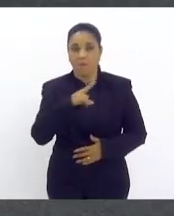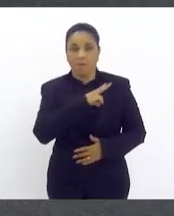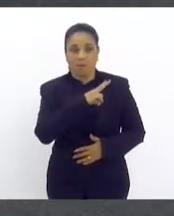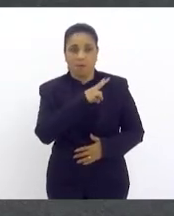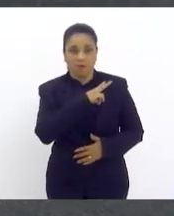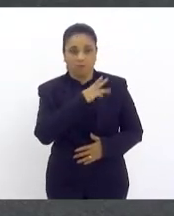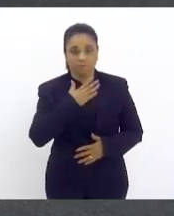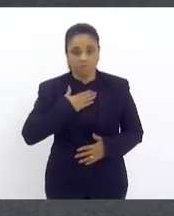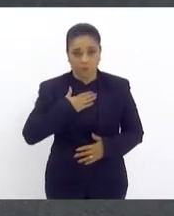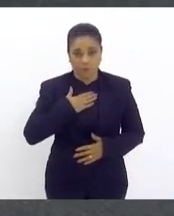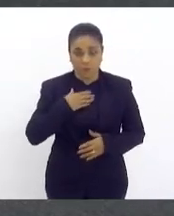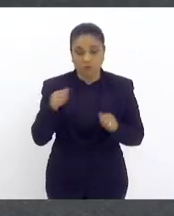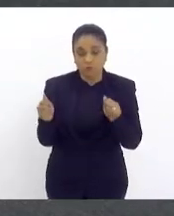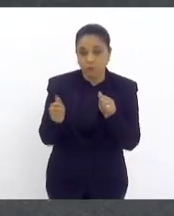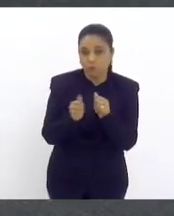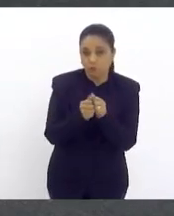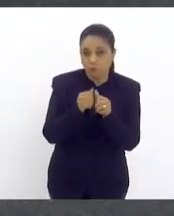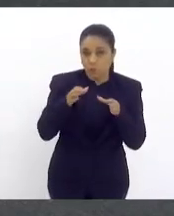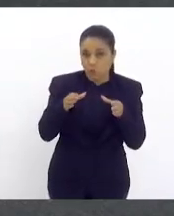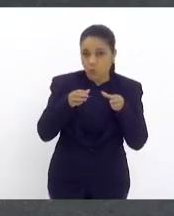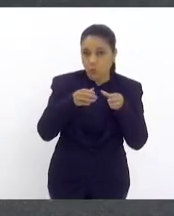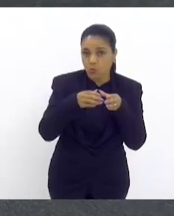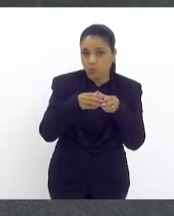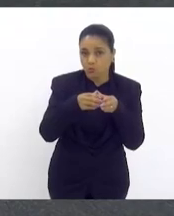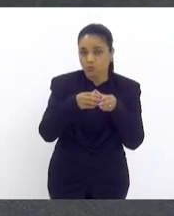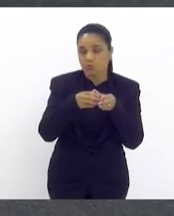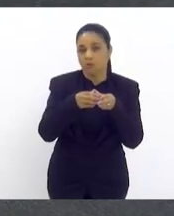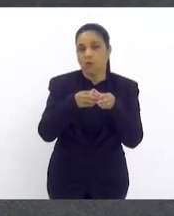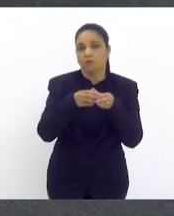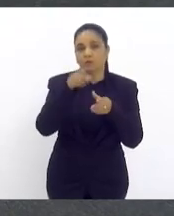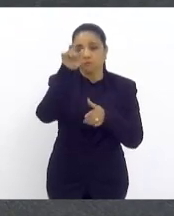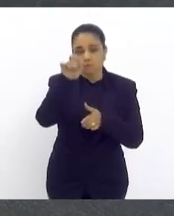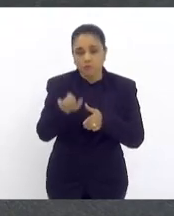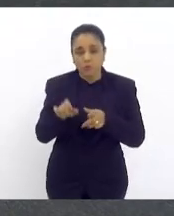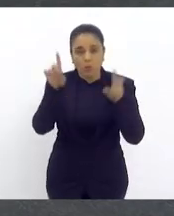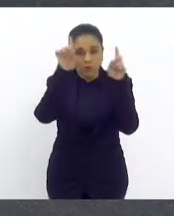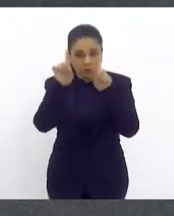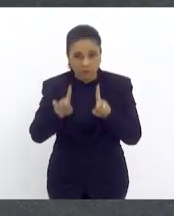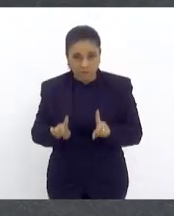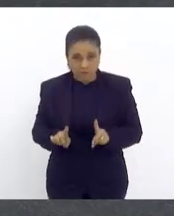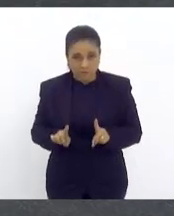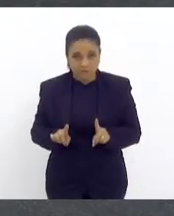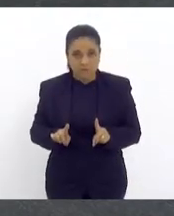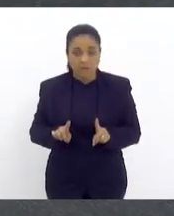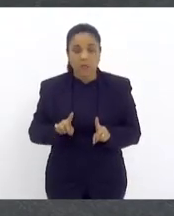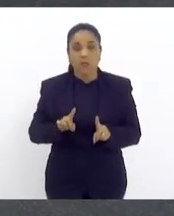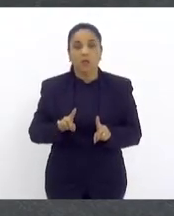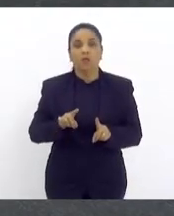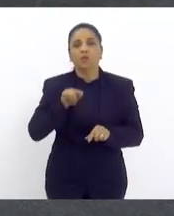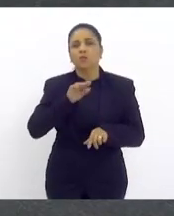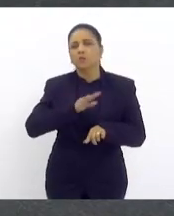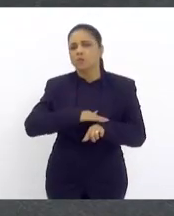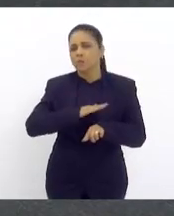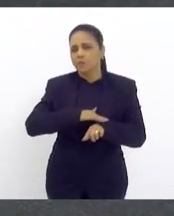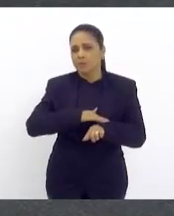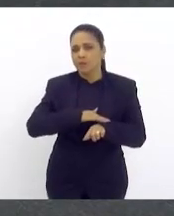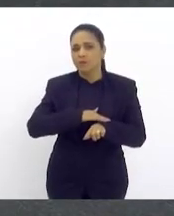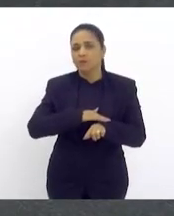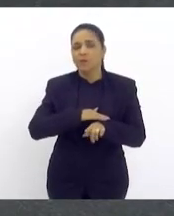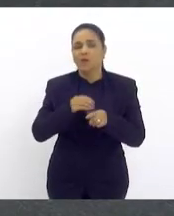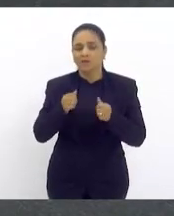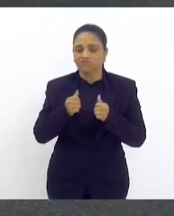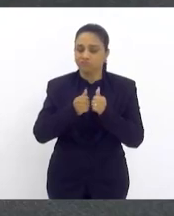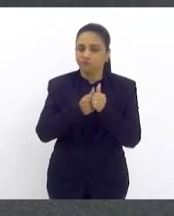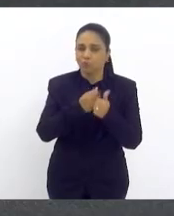uma forma muito próxima da Comissão da pessoa portadora de deficiência que naquele momento era presidida pelo Deputado Márcio